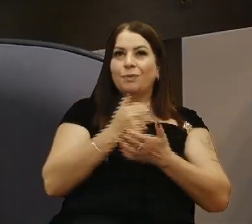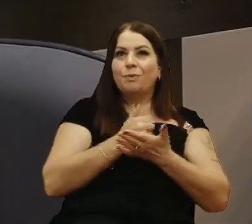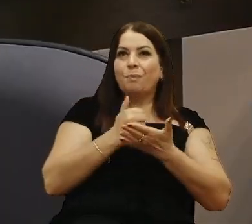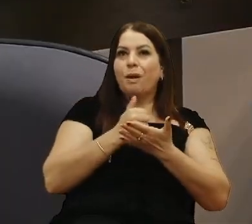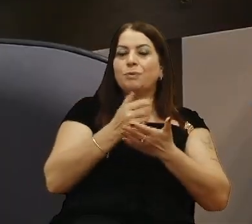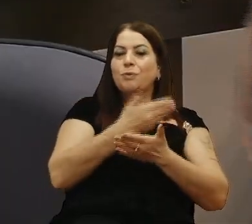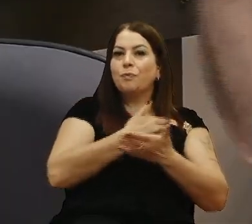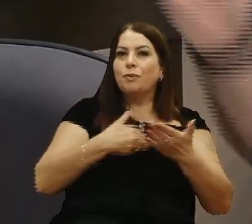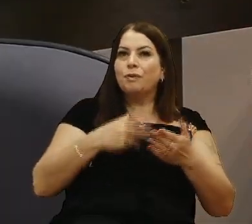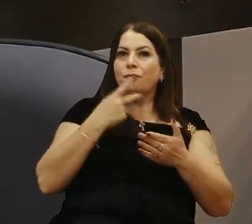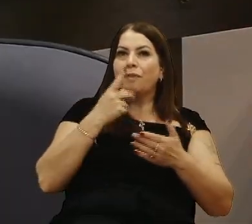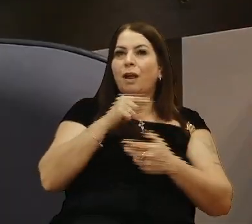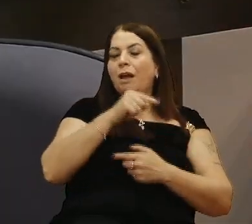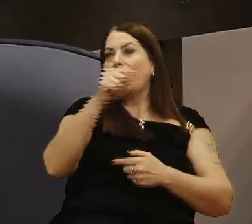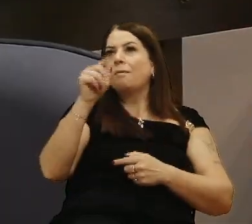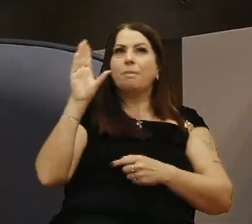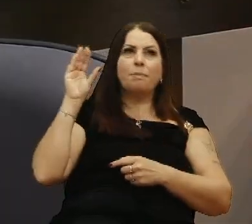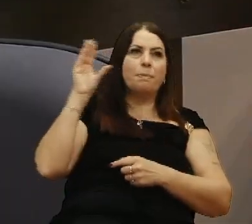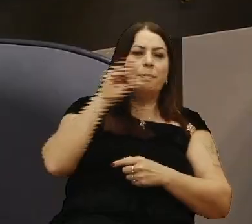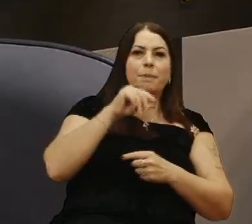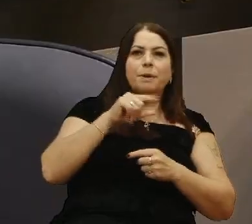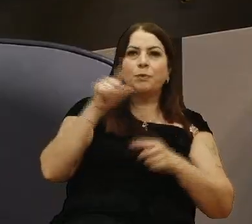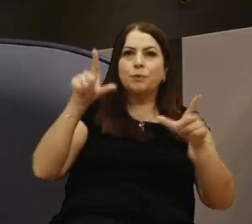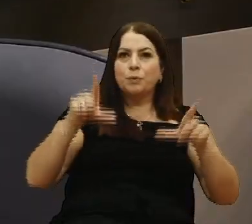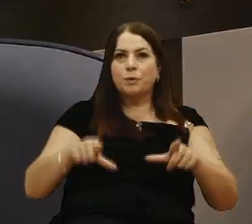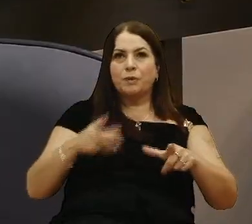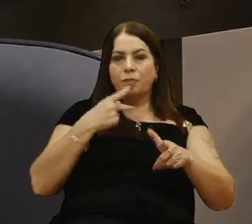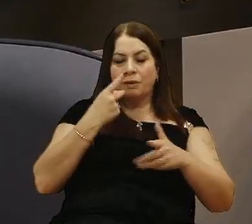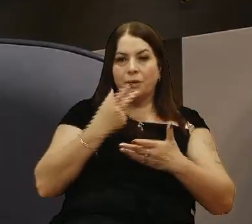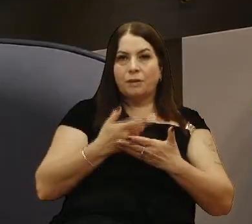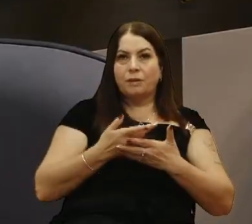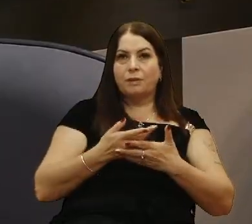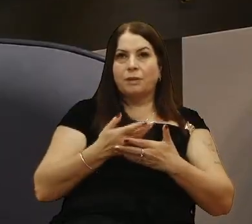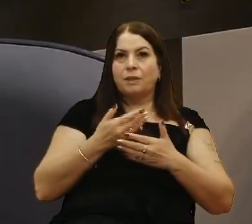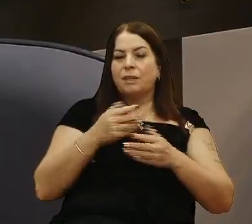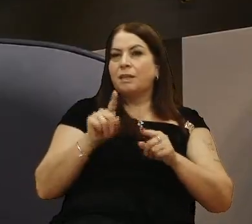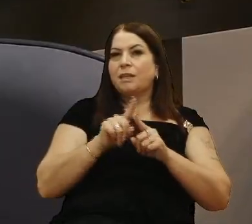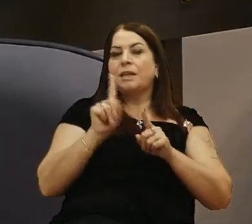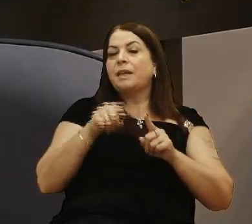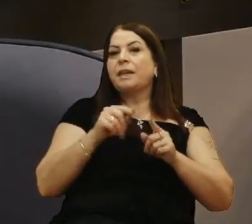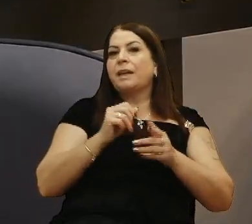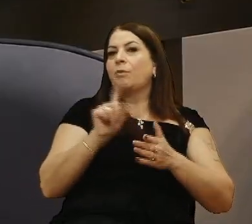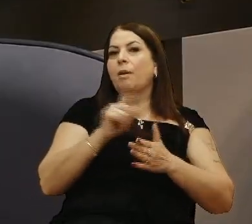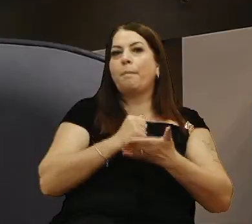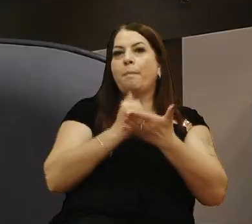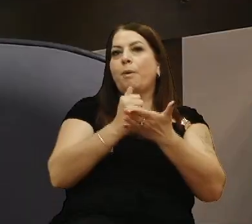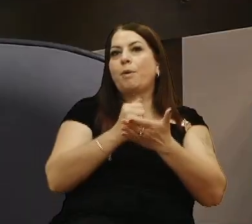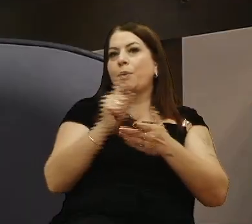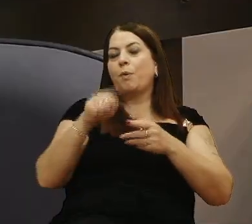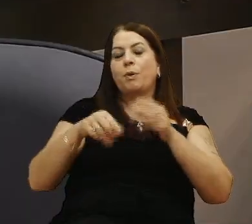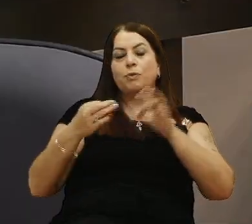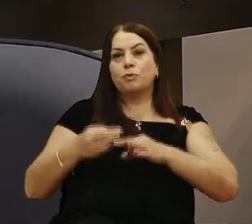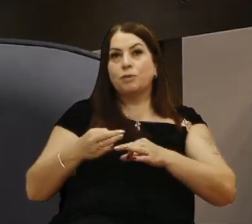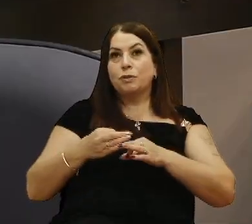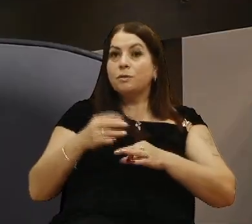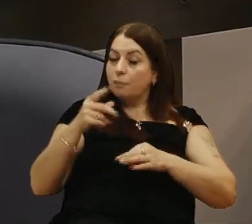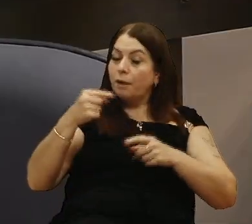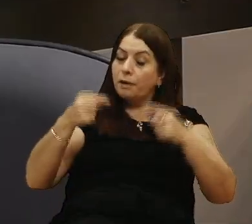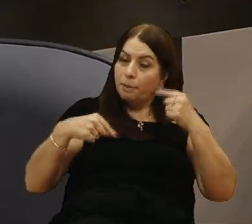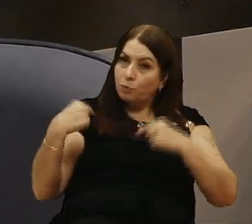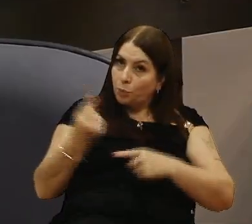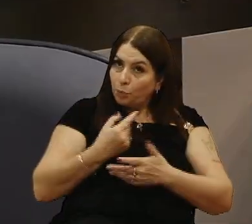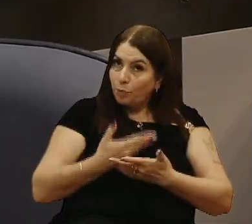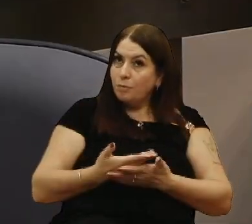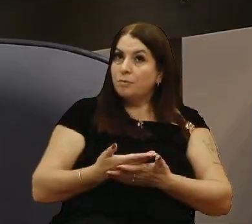é fácil falar por aí, é fácil ir nos locais e falar que a oposição é injusta, que não sei o quê. Não, mas bota a cara, vem aqui, debate com